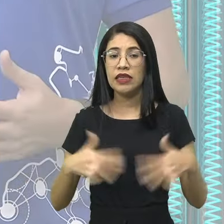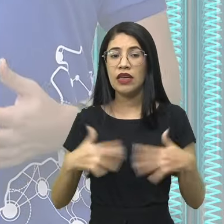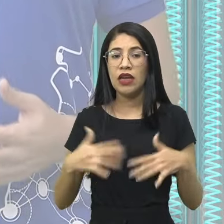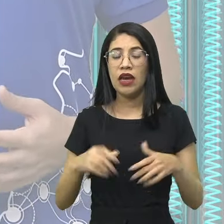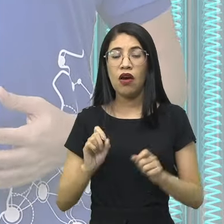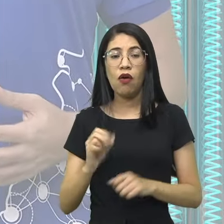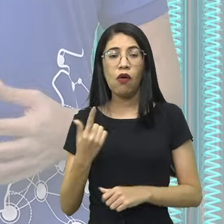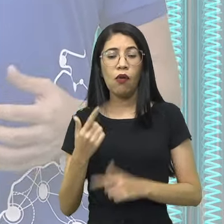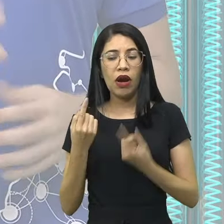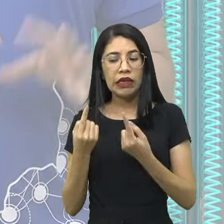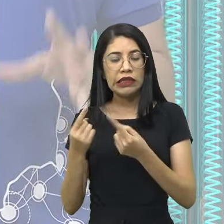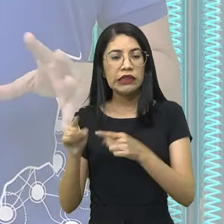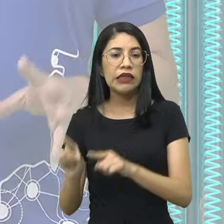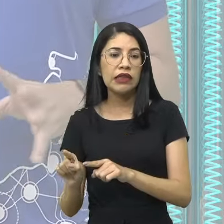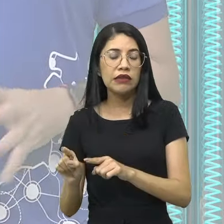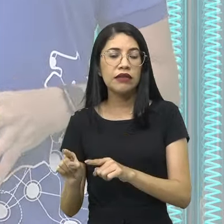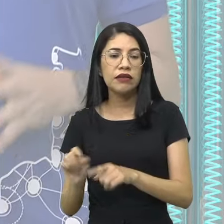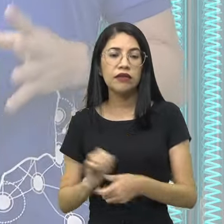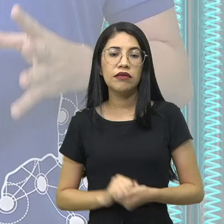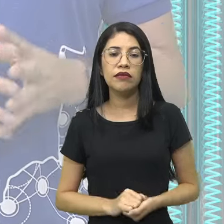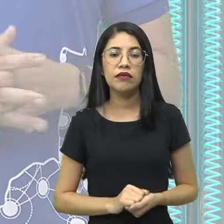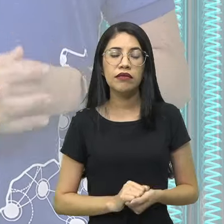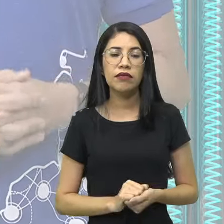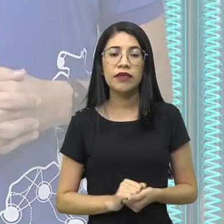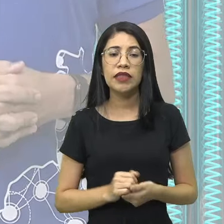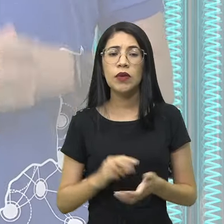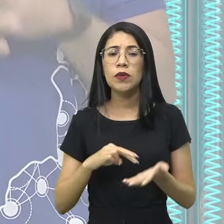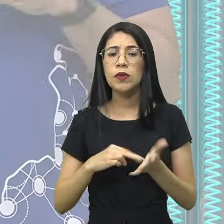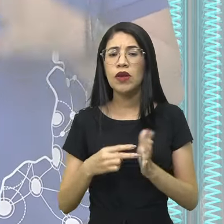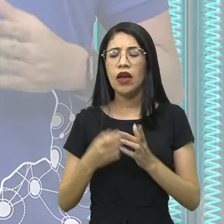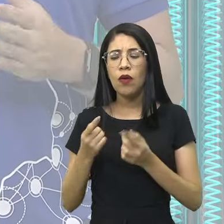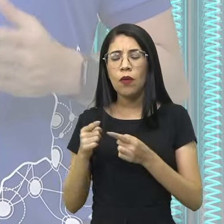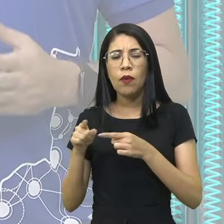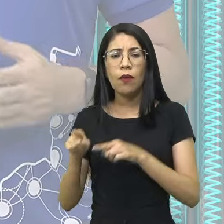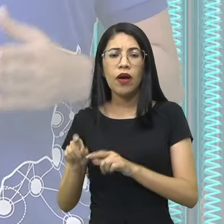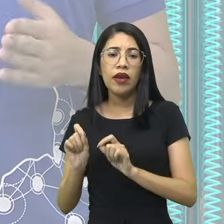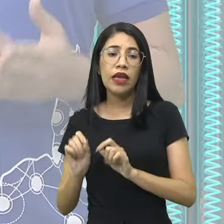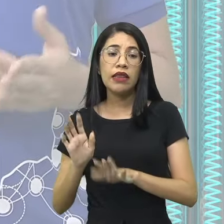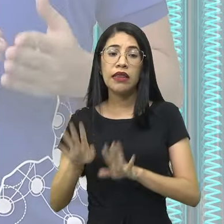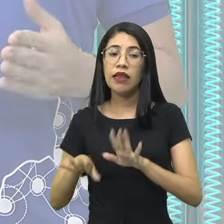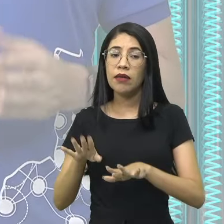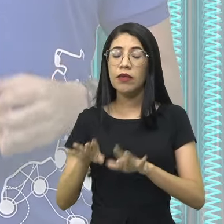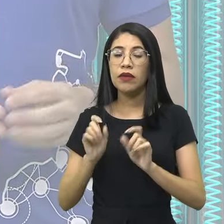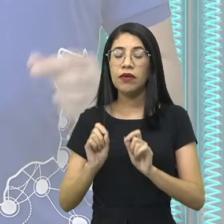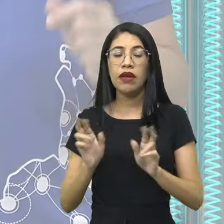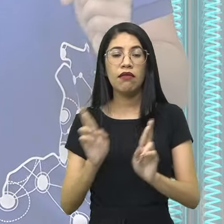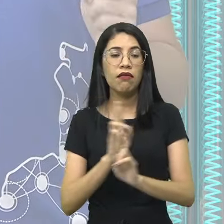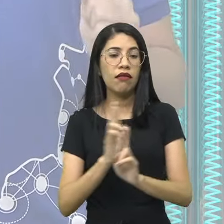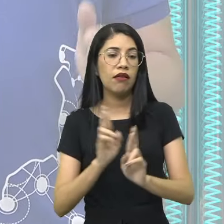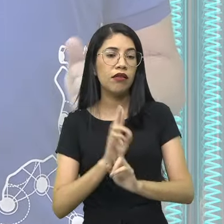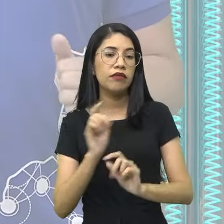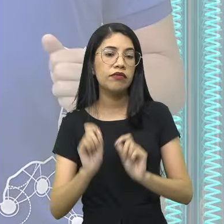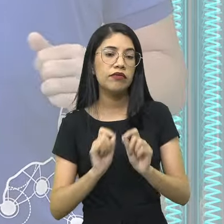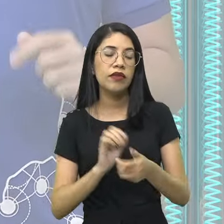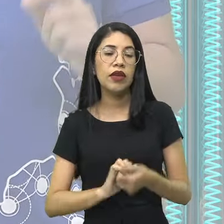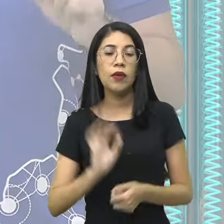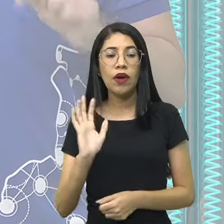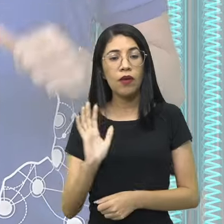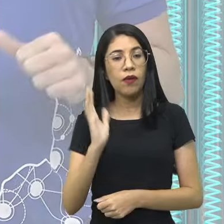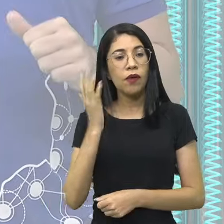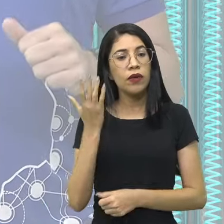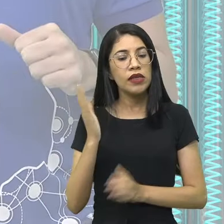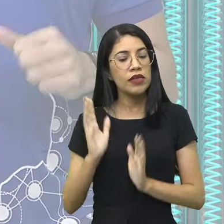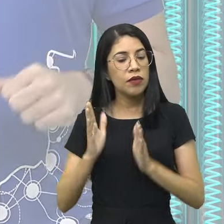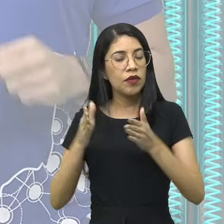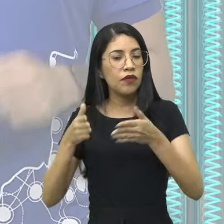exagerar ou atacar. Olha só, atacar, né? Esse ataque é pontual, possui relação a um